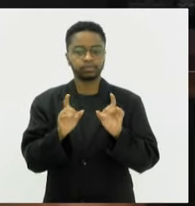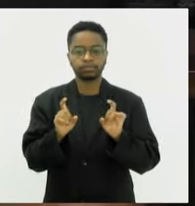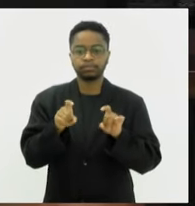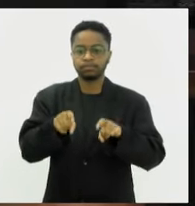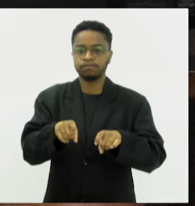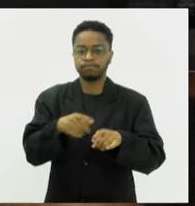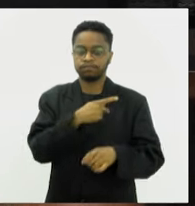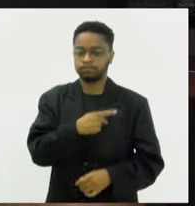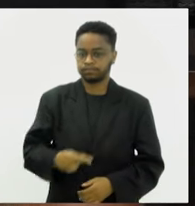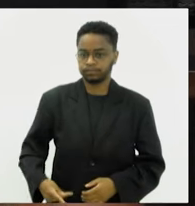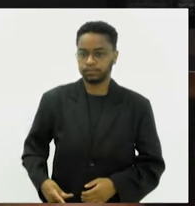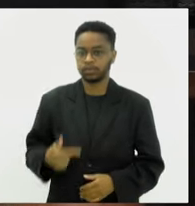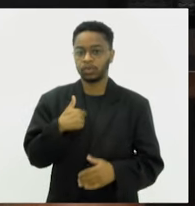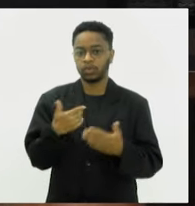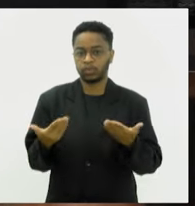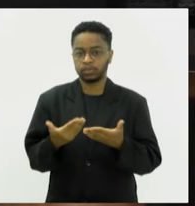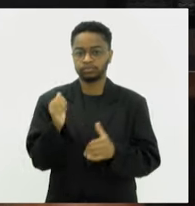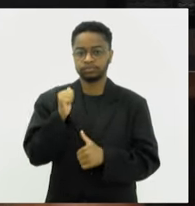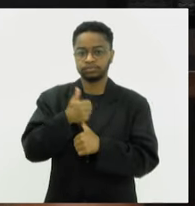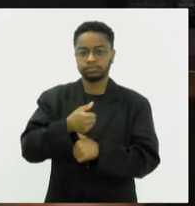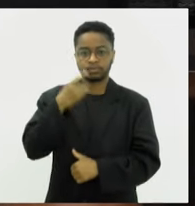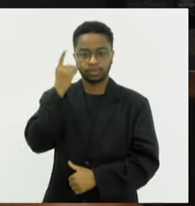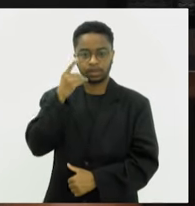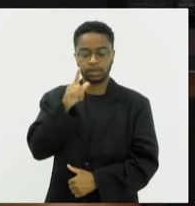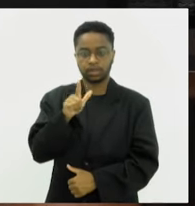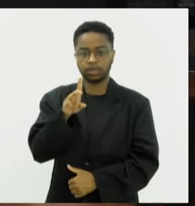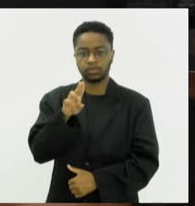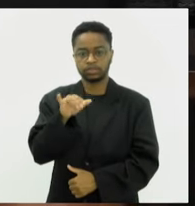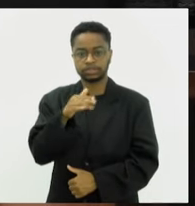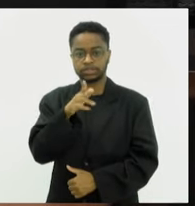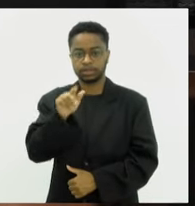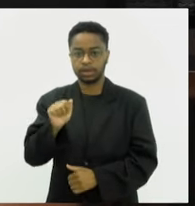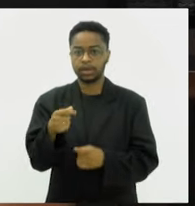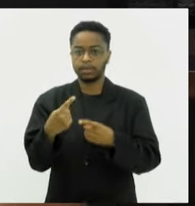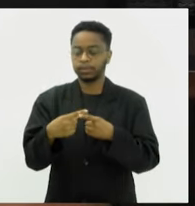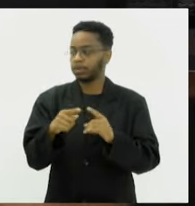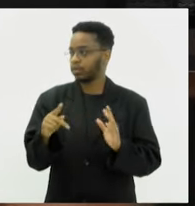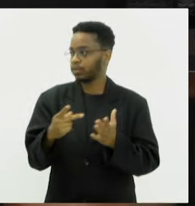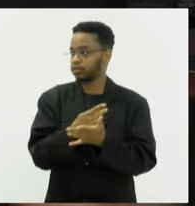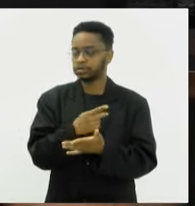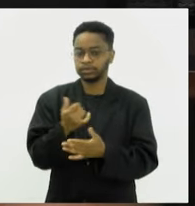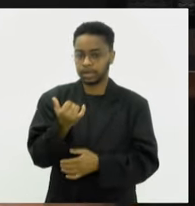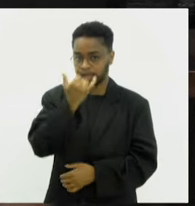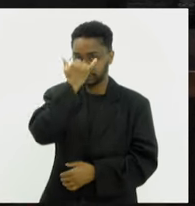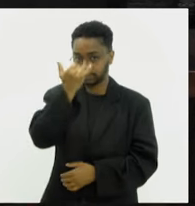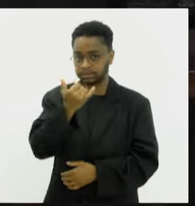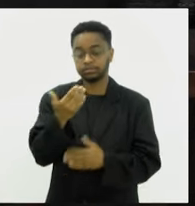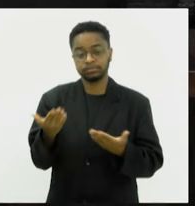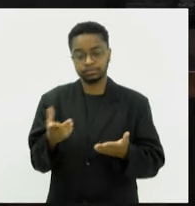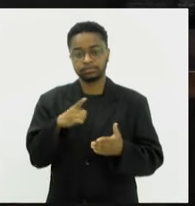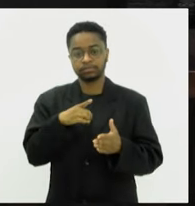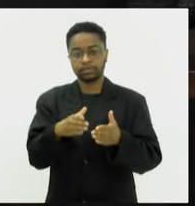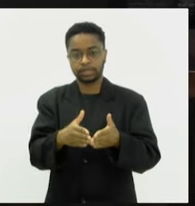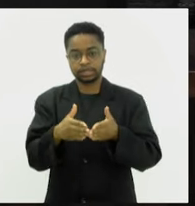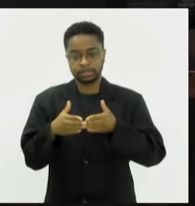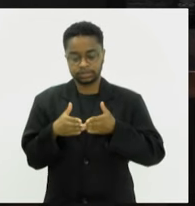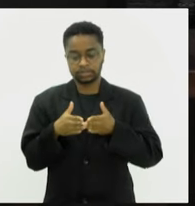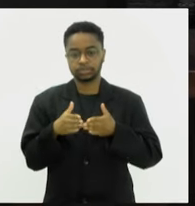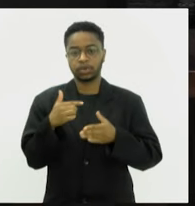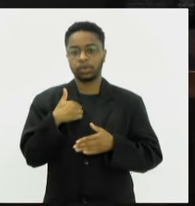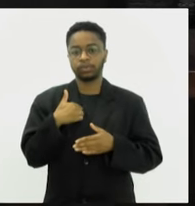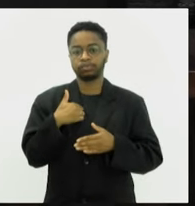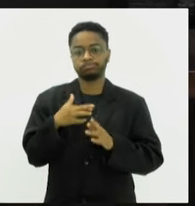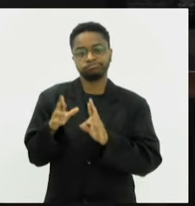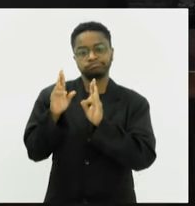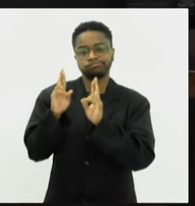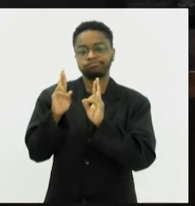Hoje eu estou presidindo no lugar da deputada Lucinha, que se acidentou, e a gente está licenciada, a gente pede que ela se recupere